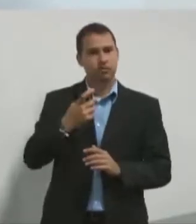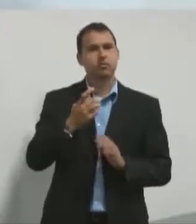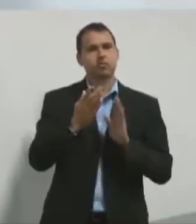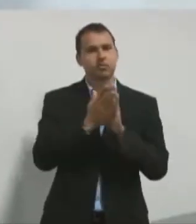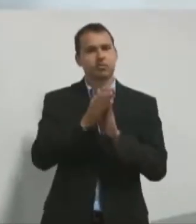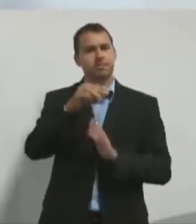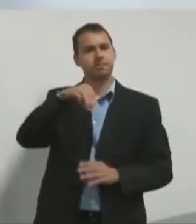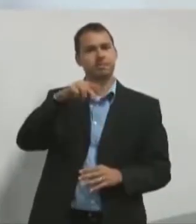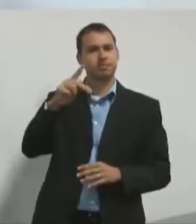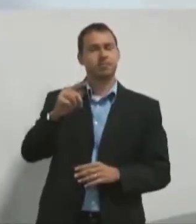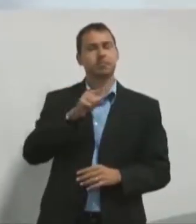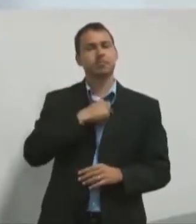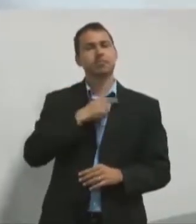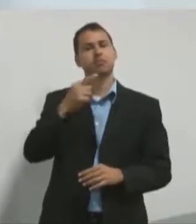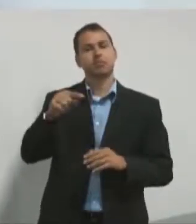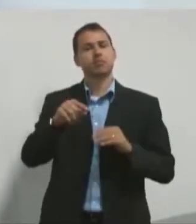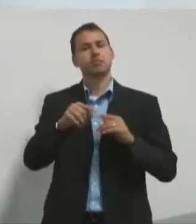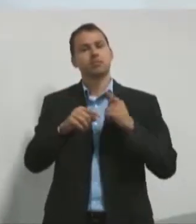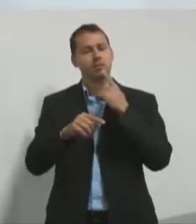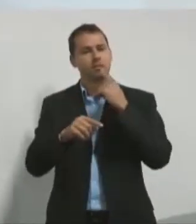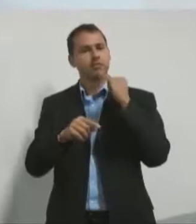Ministério Público fazer a denúncia.